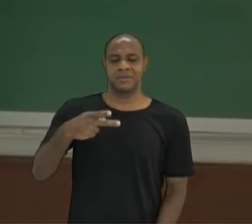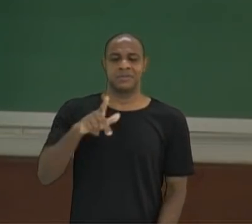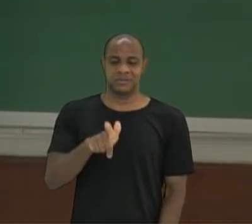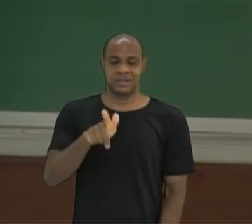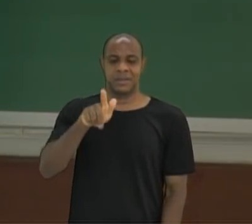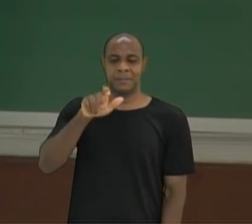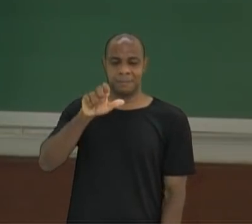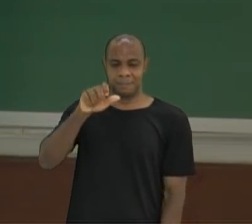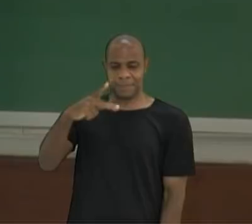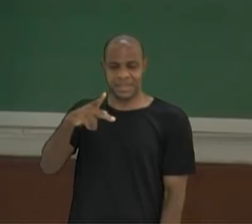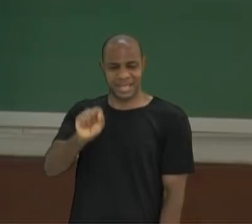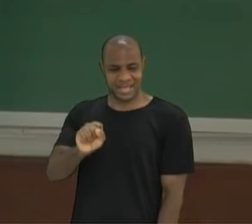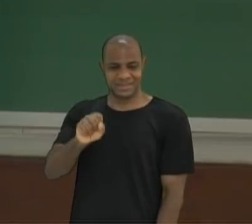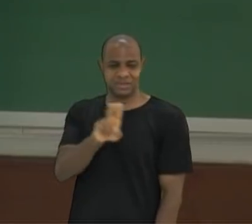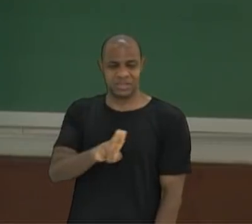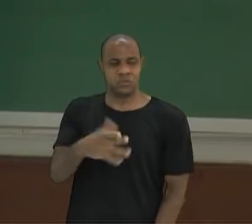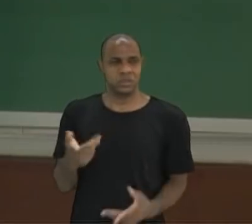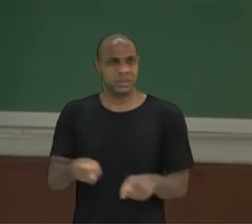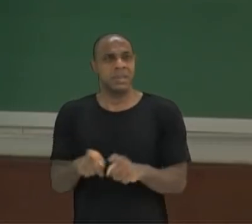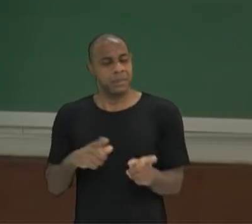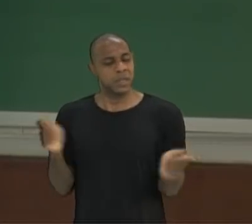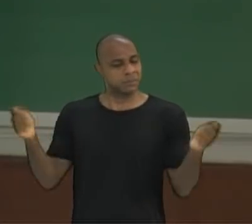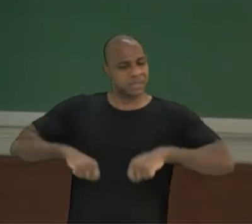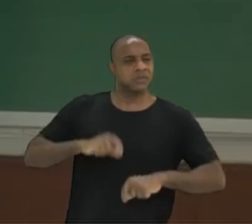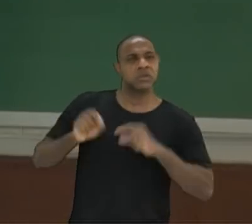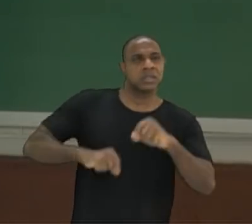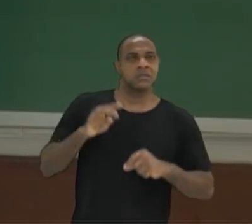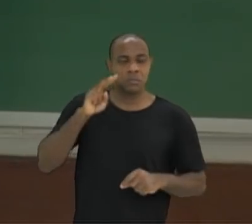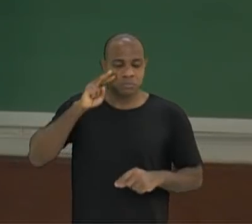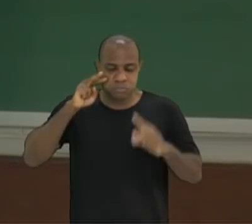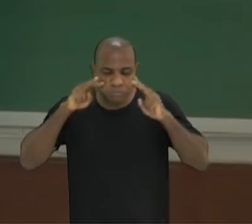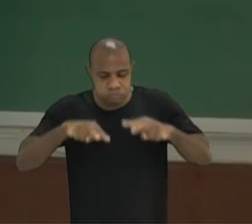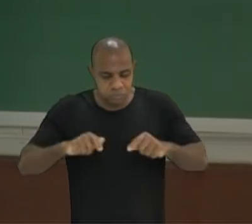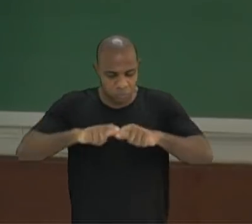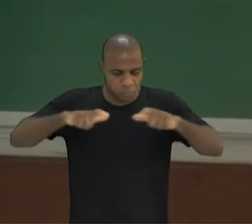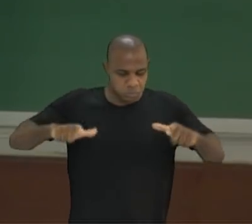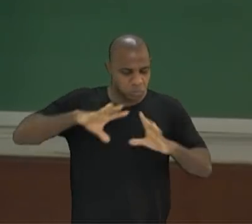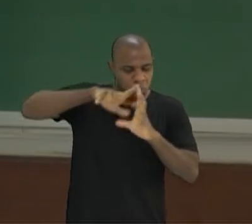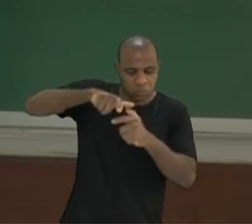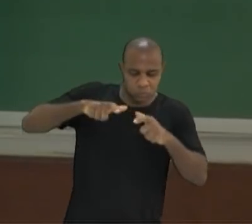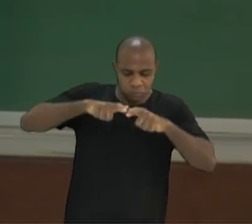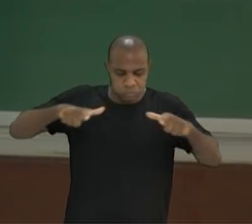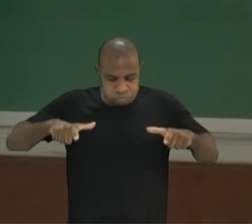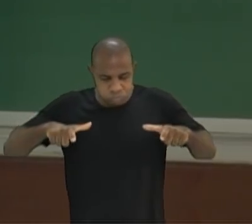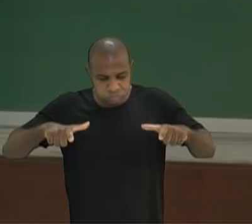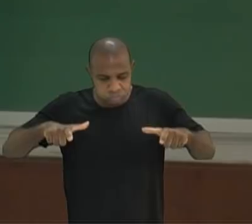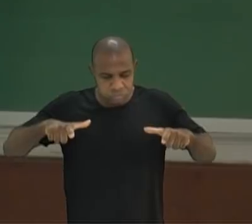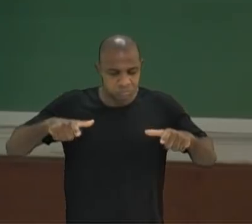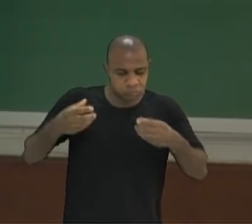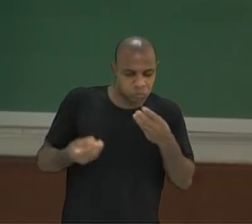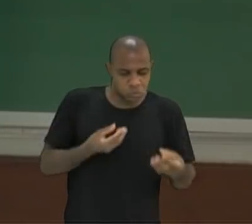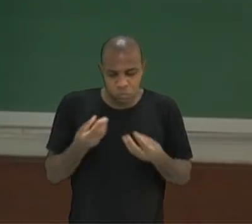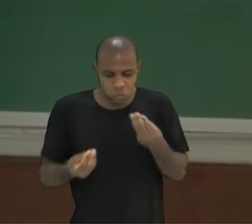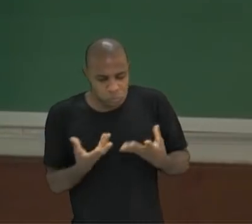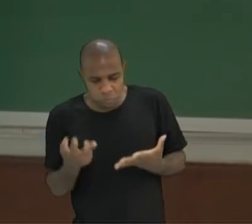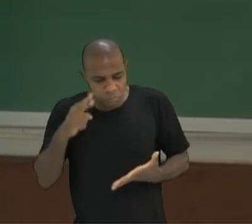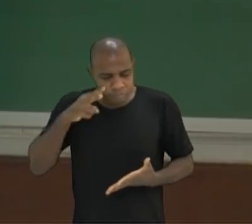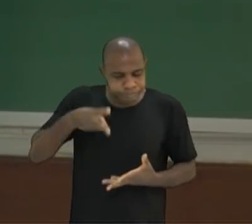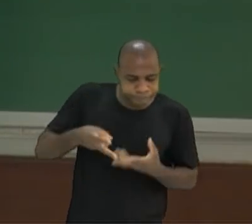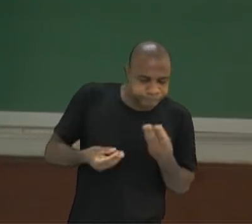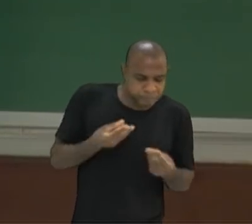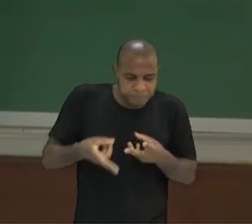remoto. Então, essa possibilidade que temos de enxergar o planeta e posicionar ou